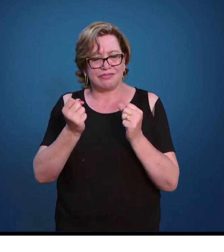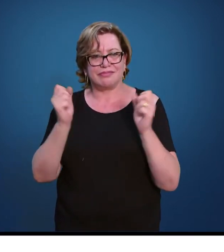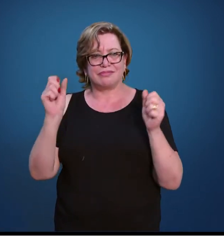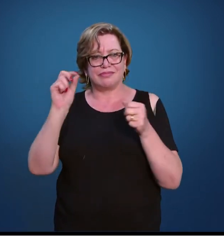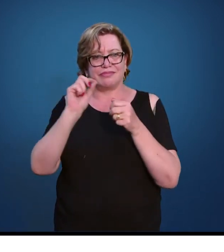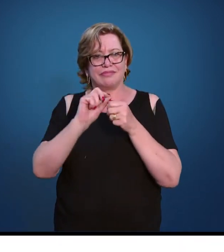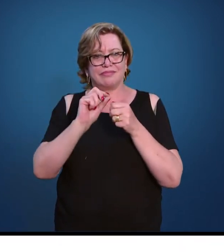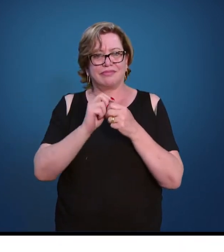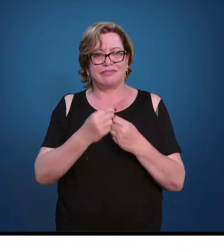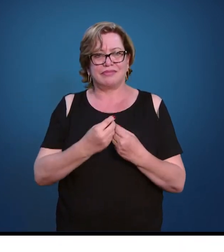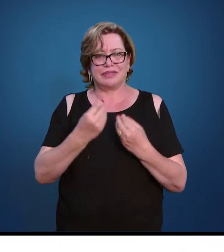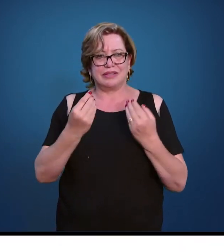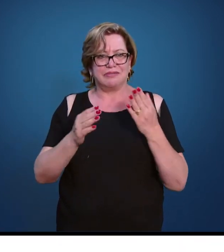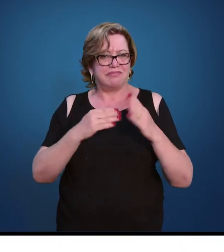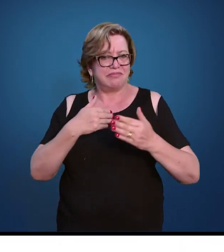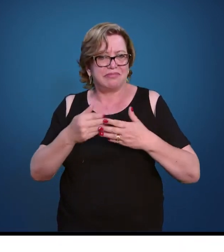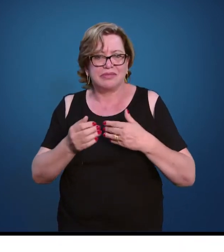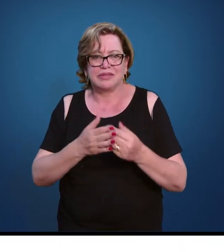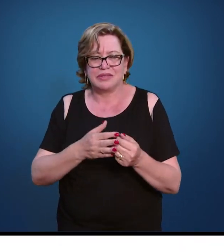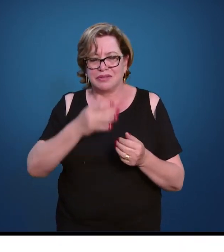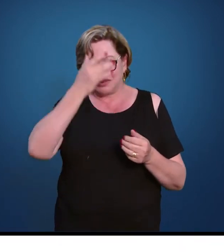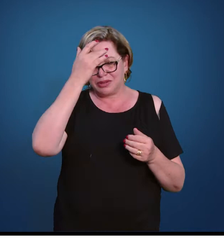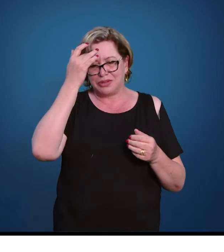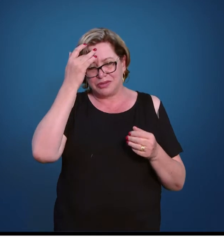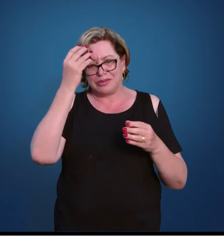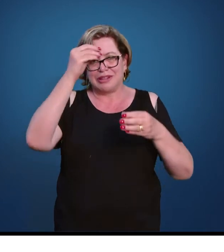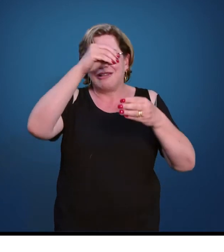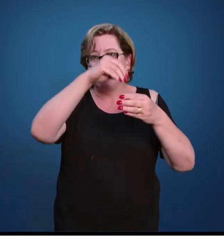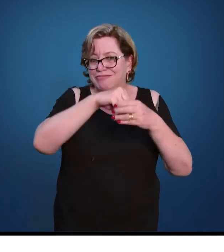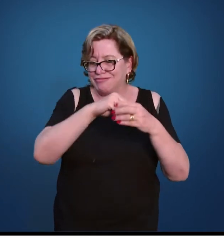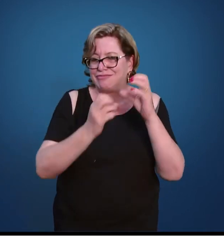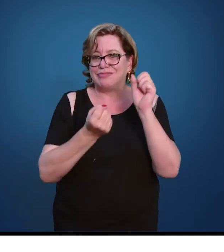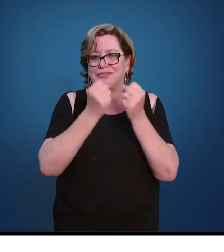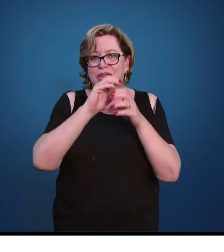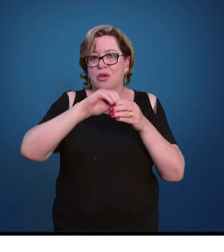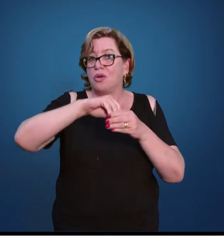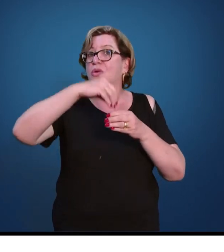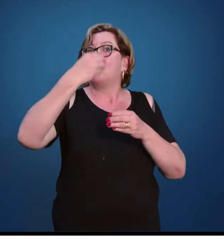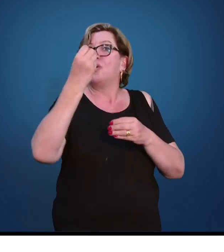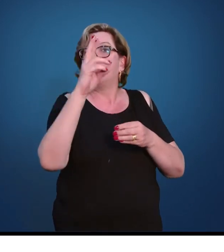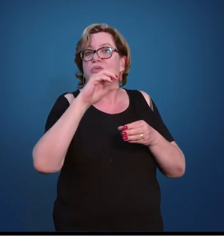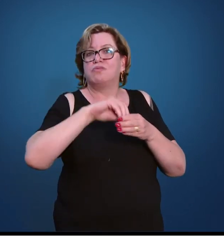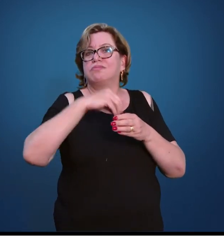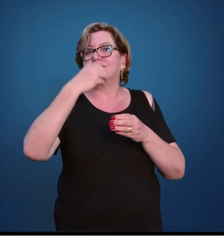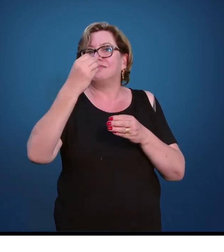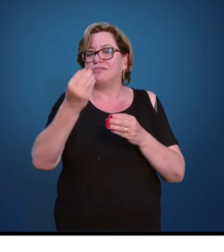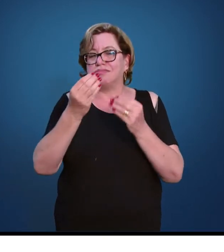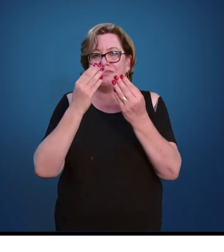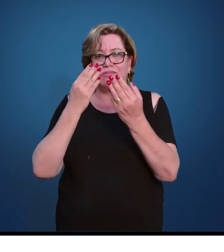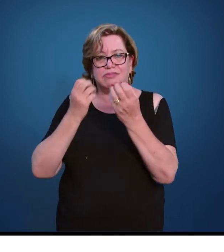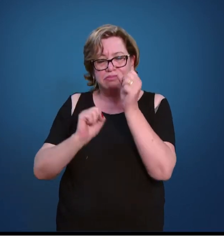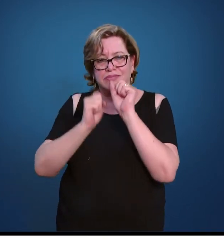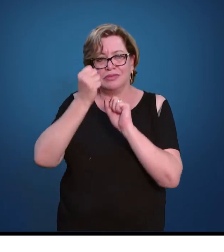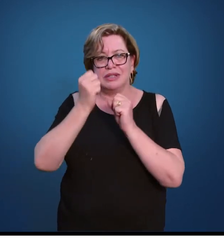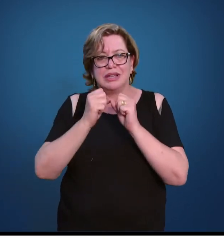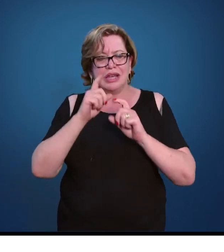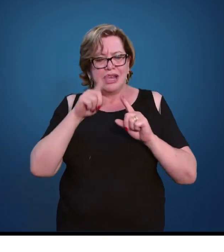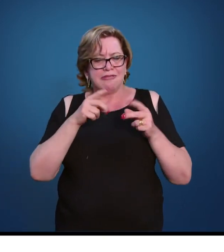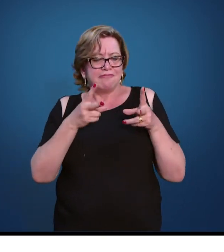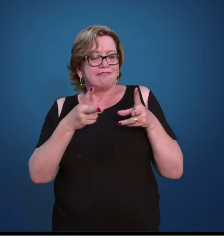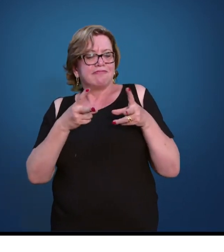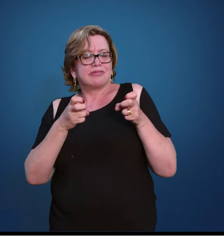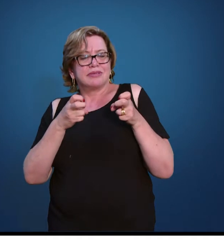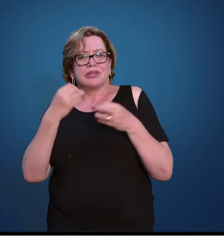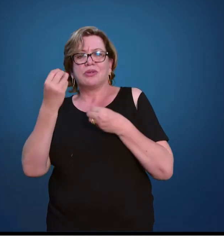vale tanto para usuários internos quanto usuários externos, é analisar a empresa por ela